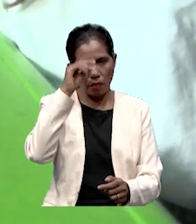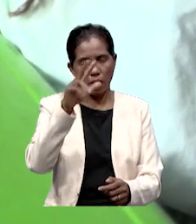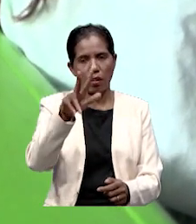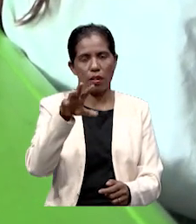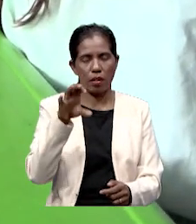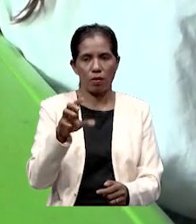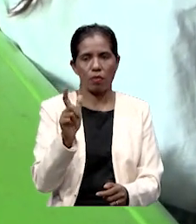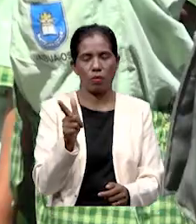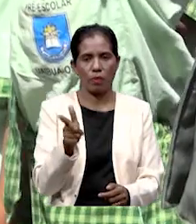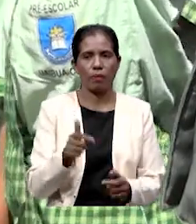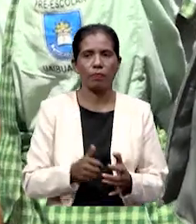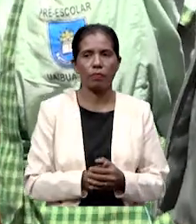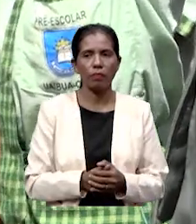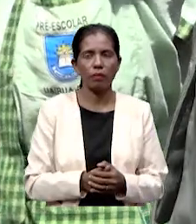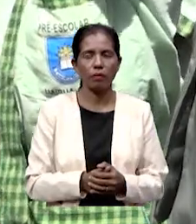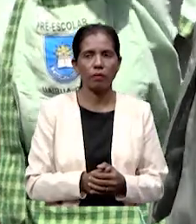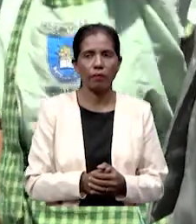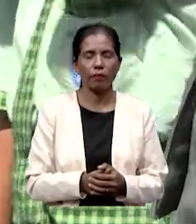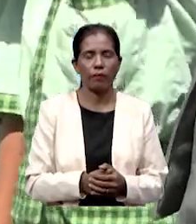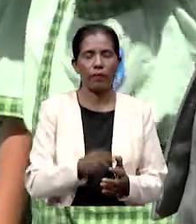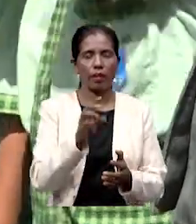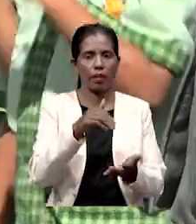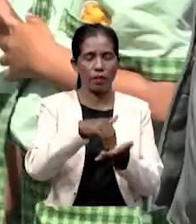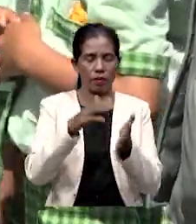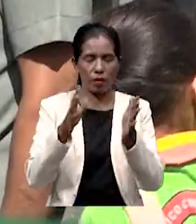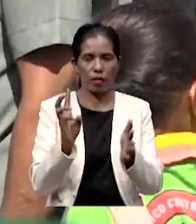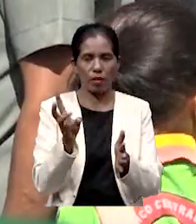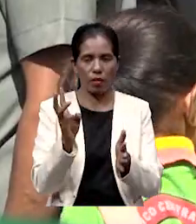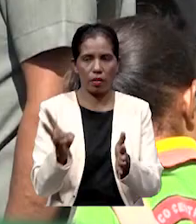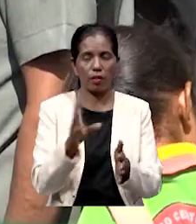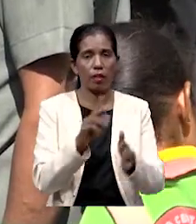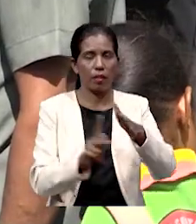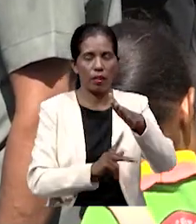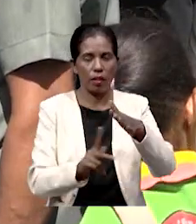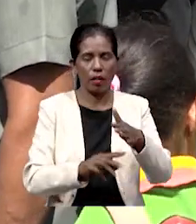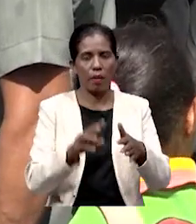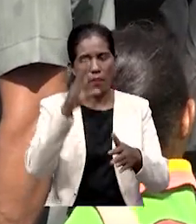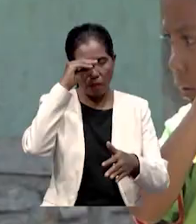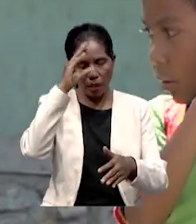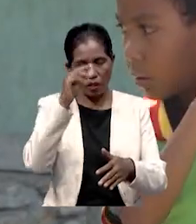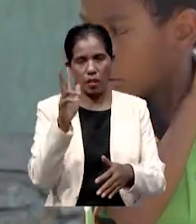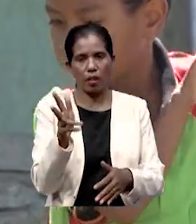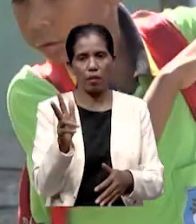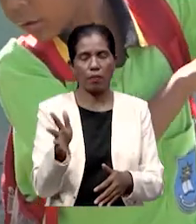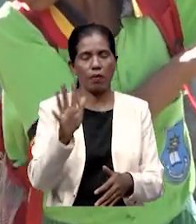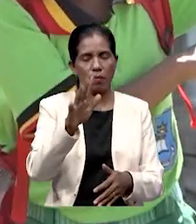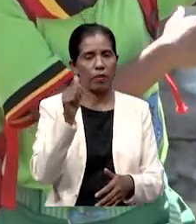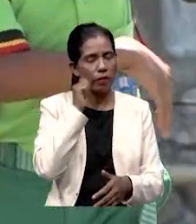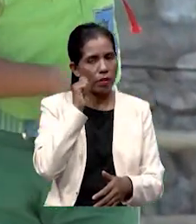ruanulo. Alunus si Escola Preeskolar Waibua neng lulu, komposto si mane tolu resing lima no feto ruanu resing lima,